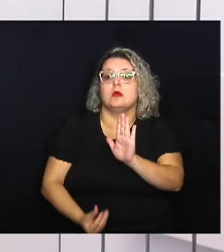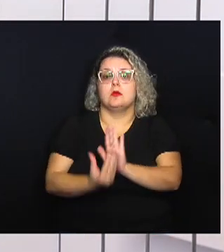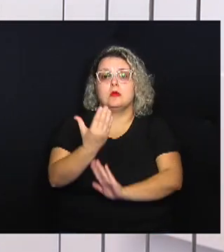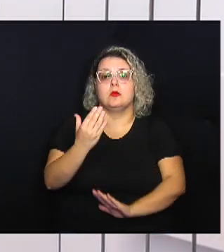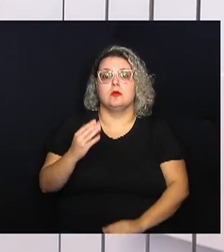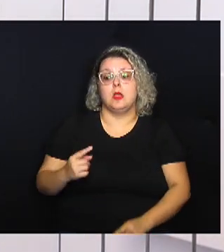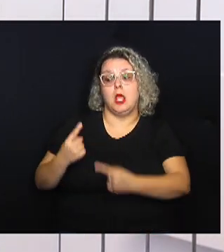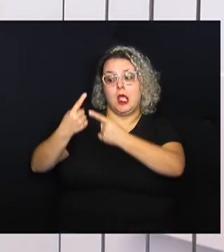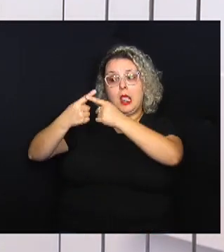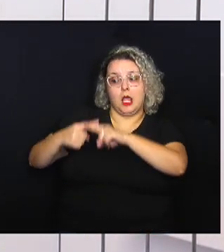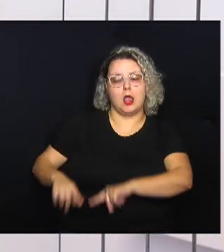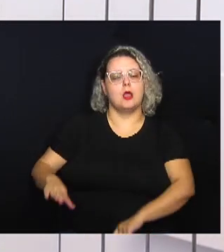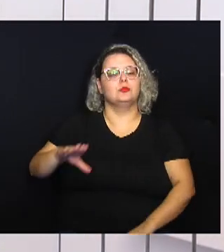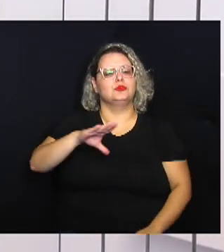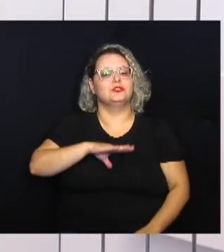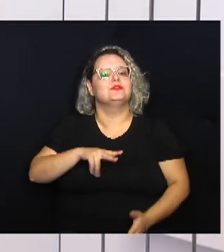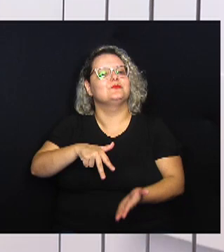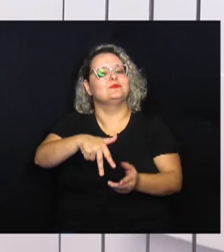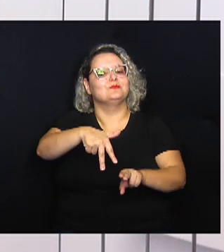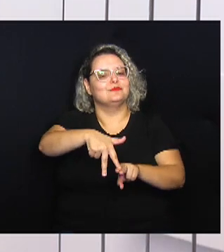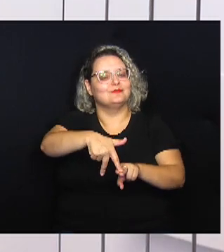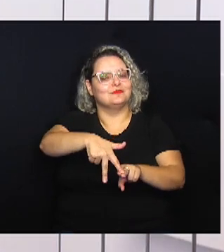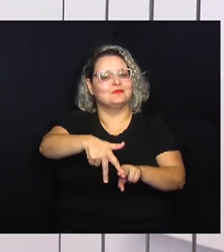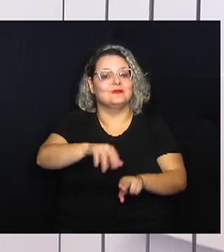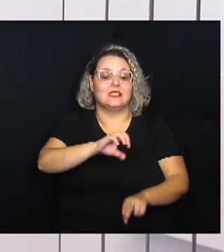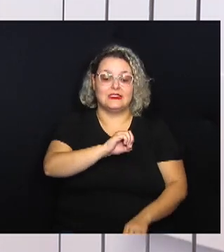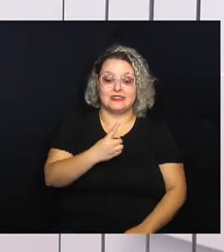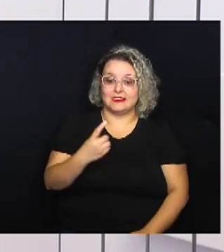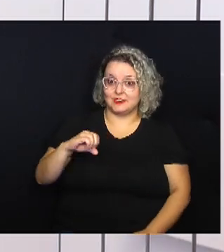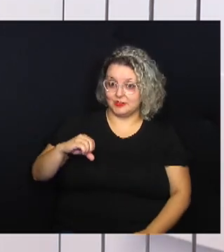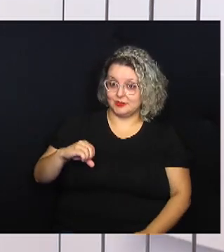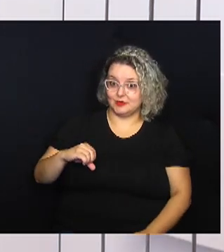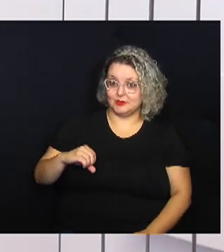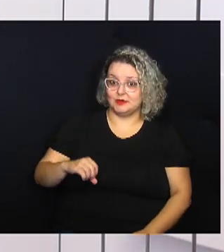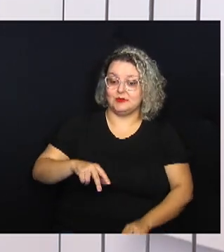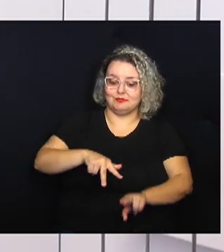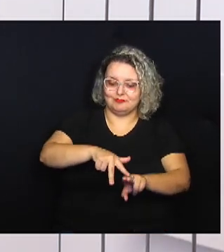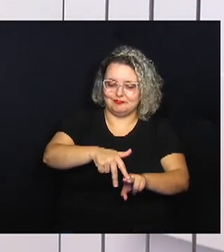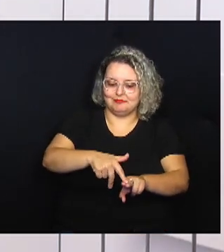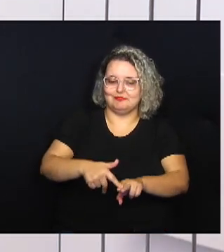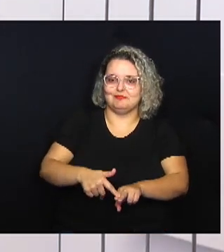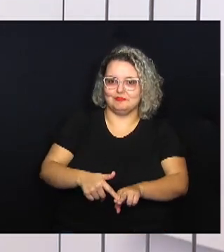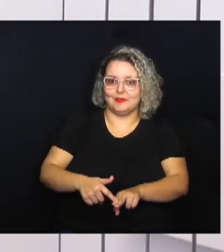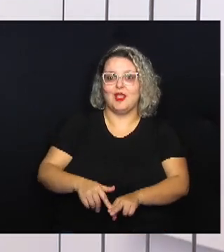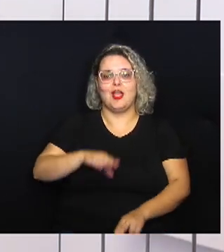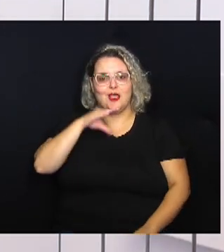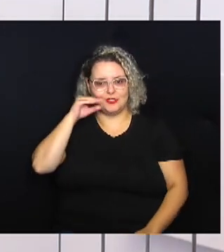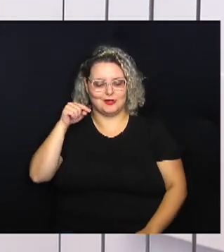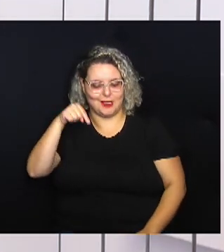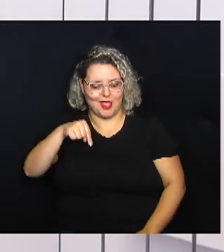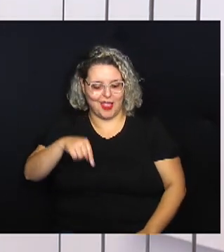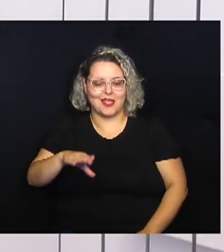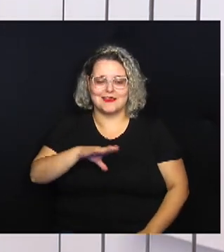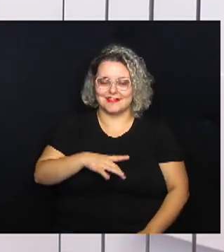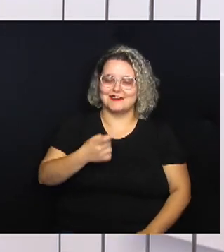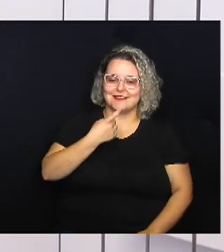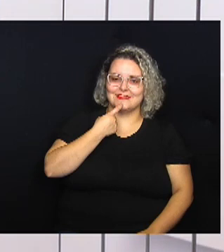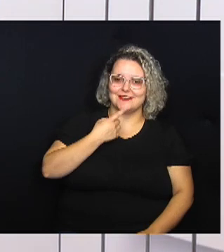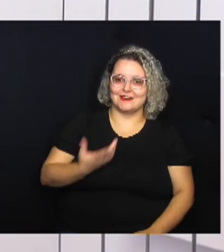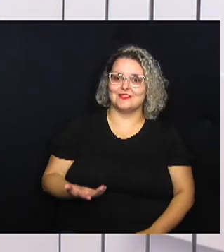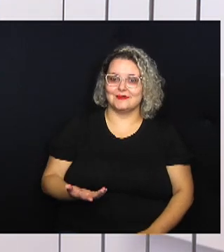campeonato municipal de skate 019 kateboard Júnior contest aqui na cidade de Campinas